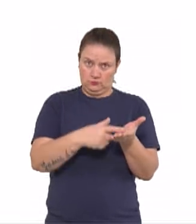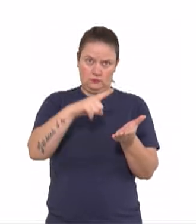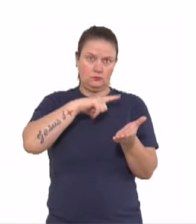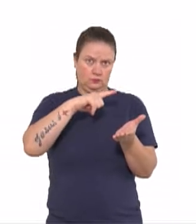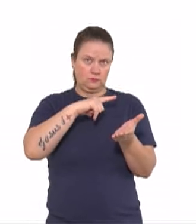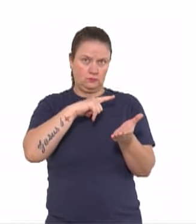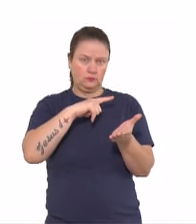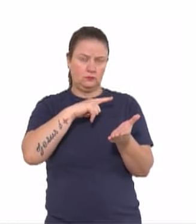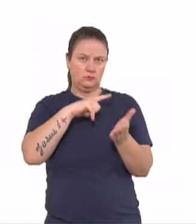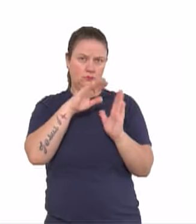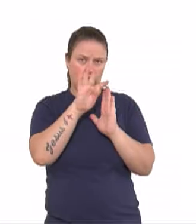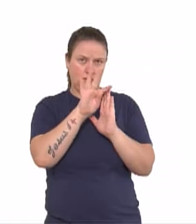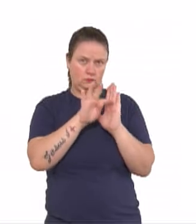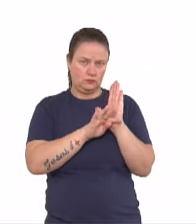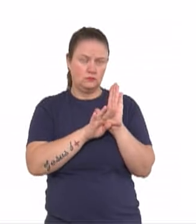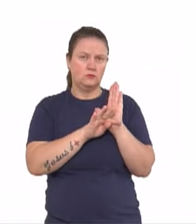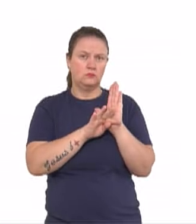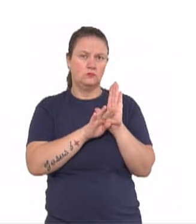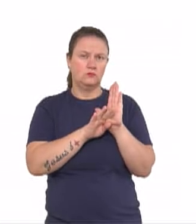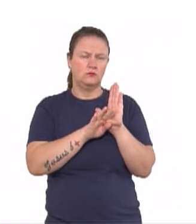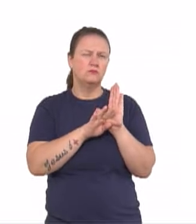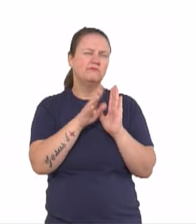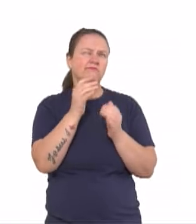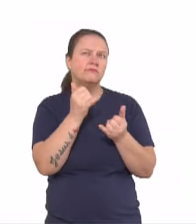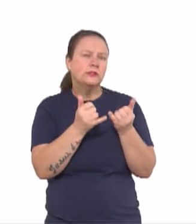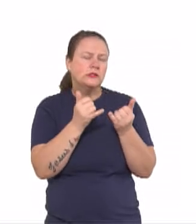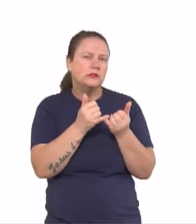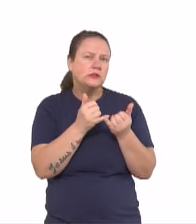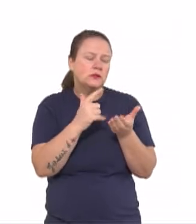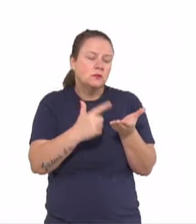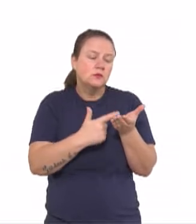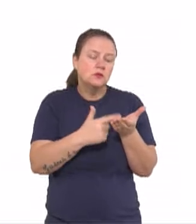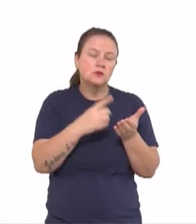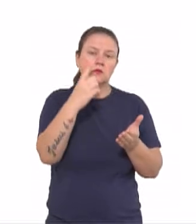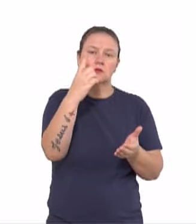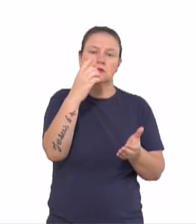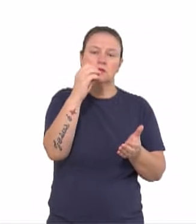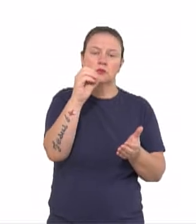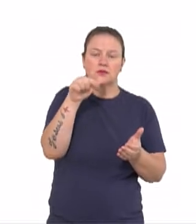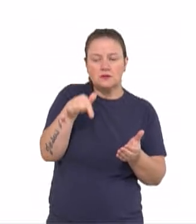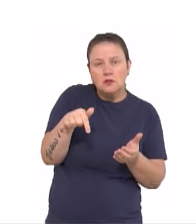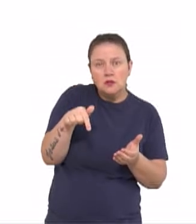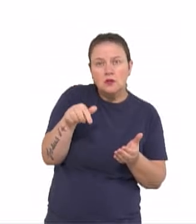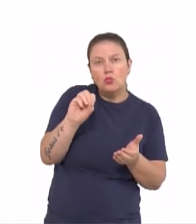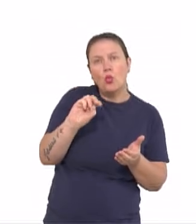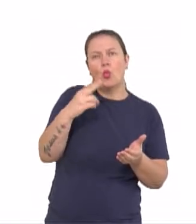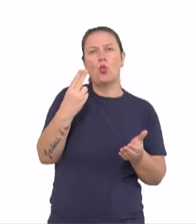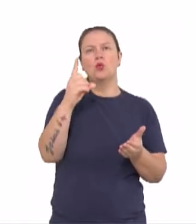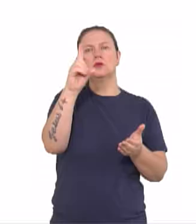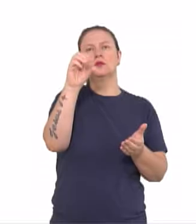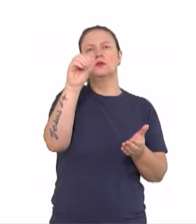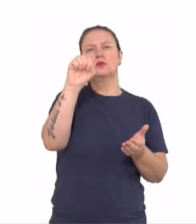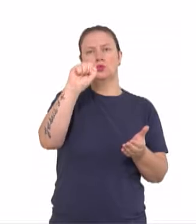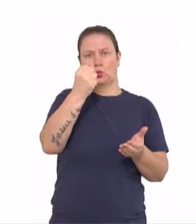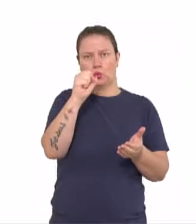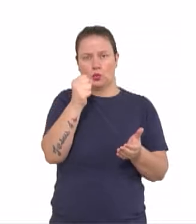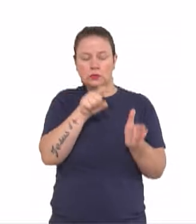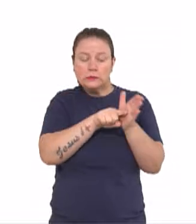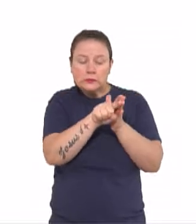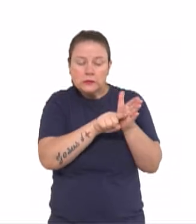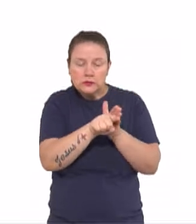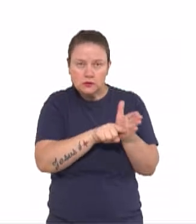lá, se eu não estiver enganada, na página 107, 108, vocês pesquisem aí, na sequência,